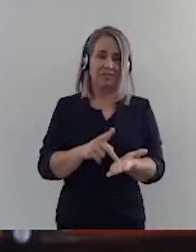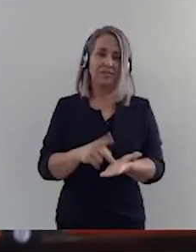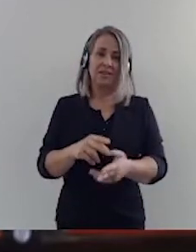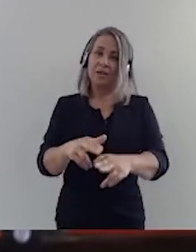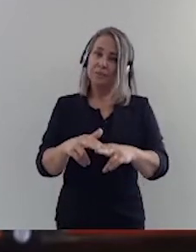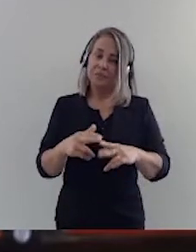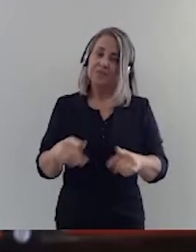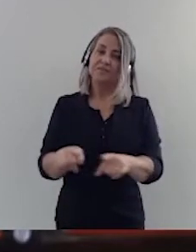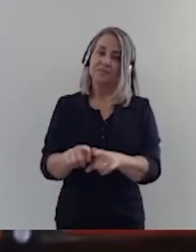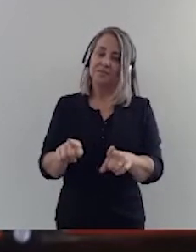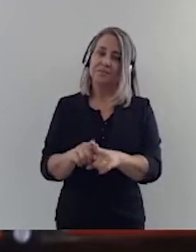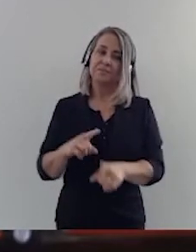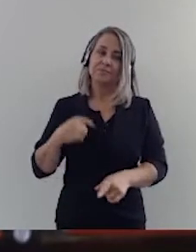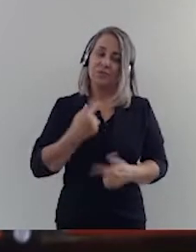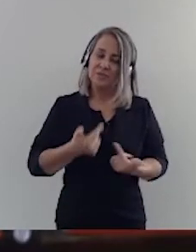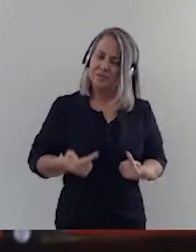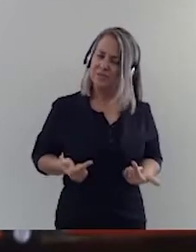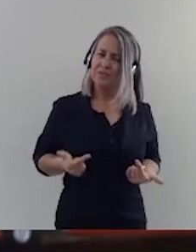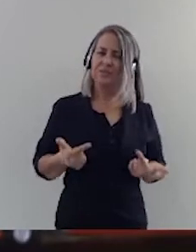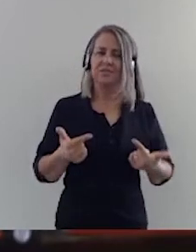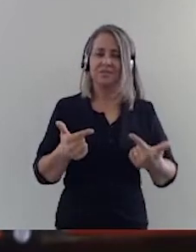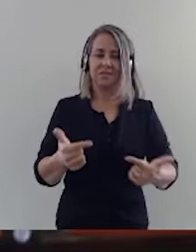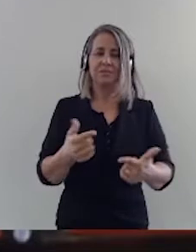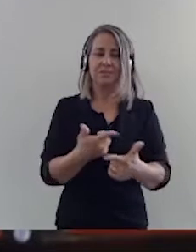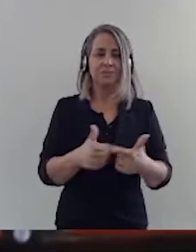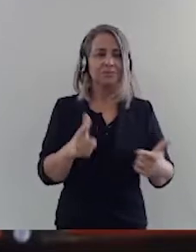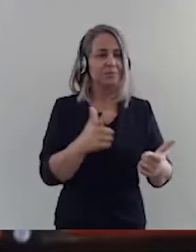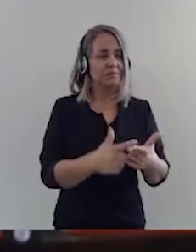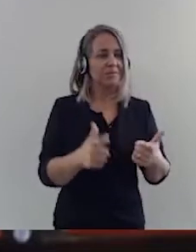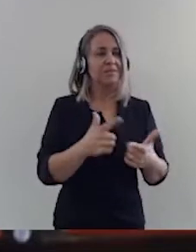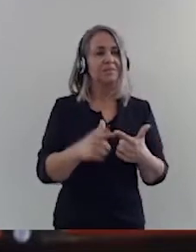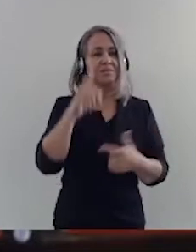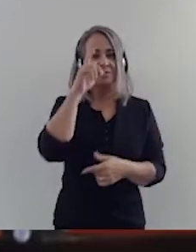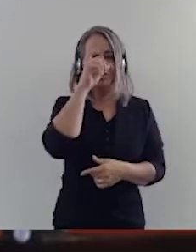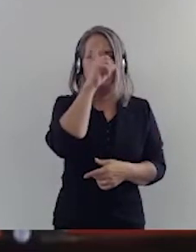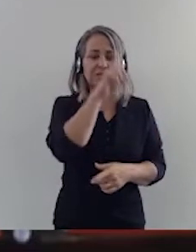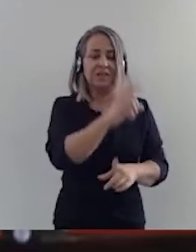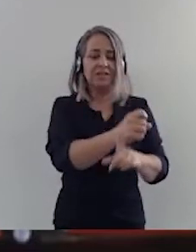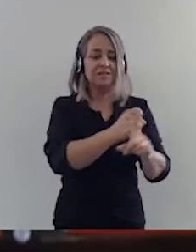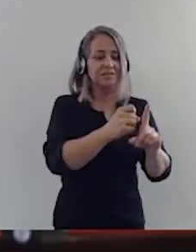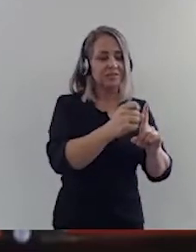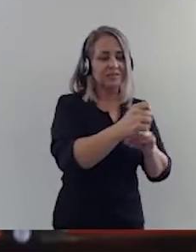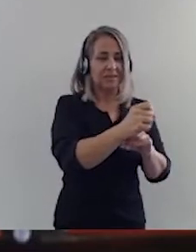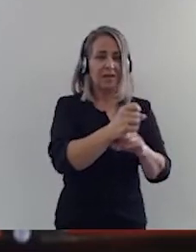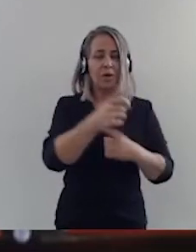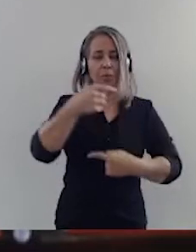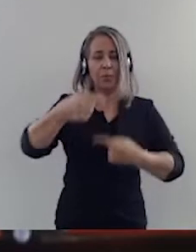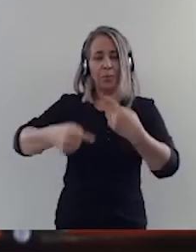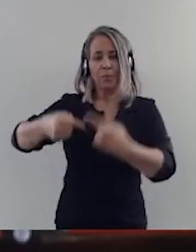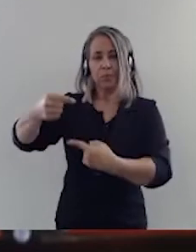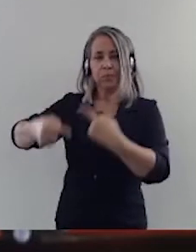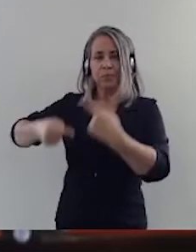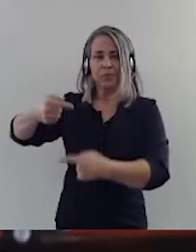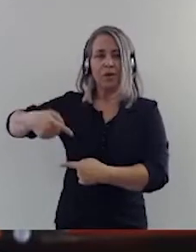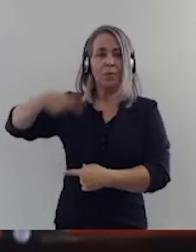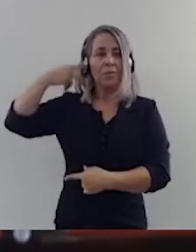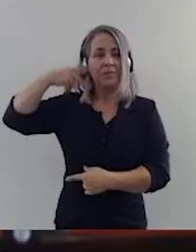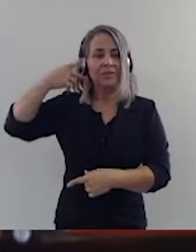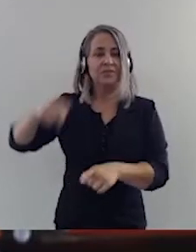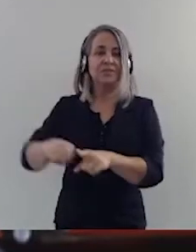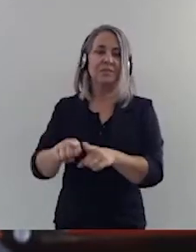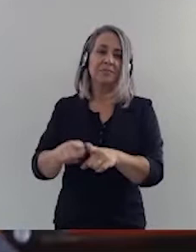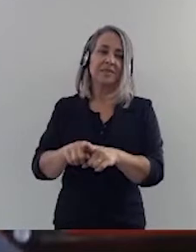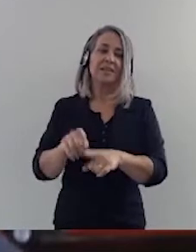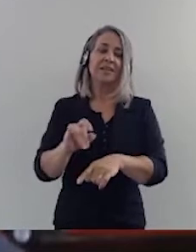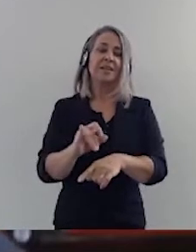isso, também enfrentamos crises de natureza social, política e institucional. A